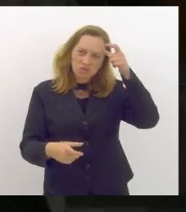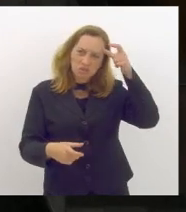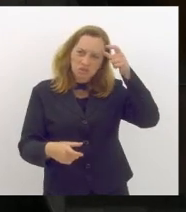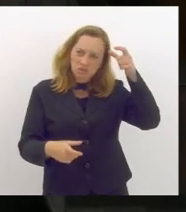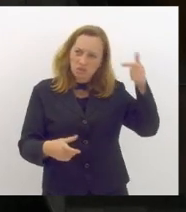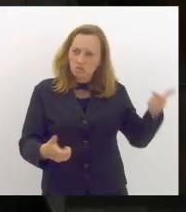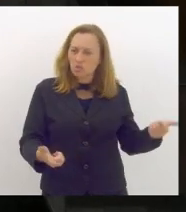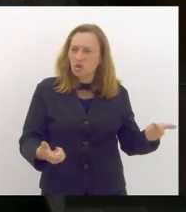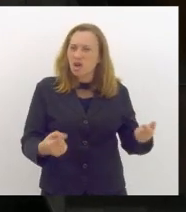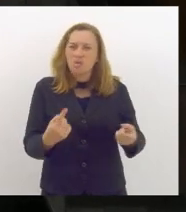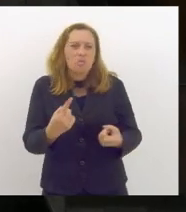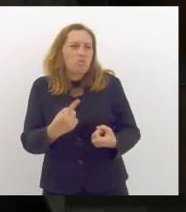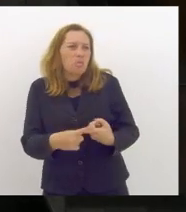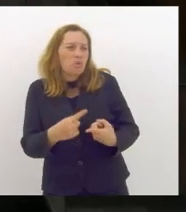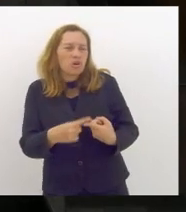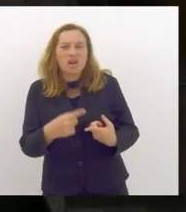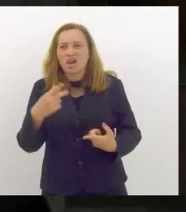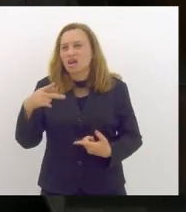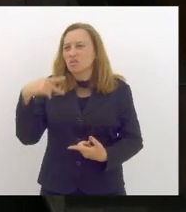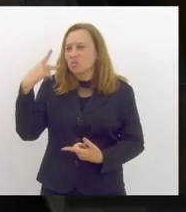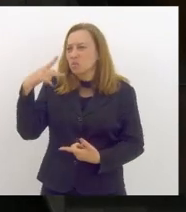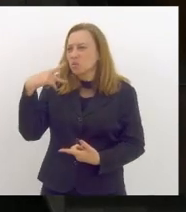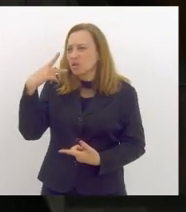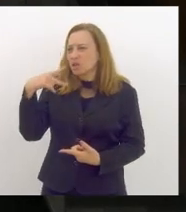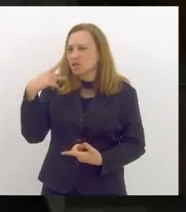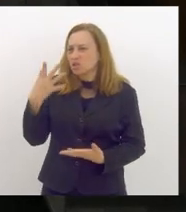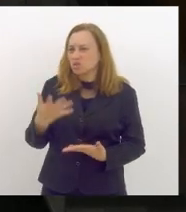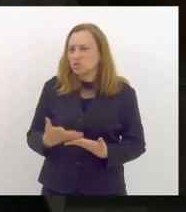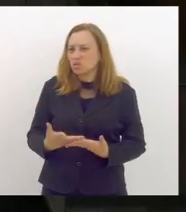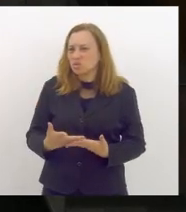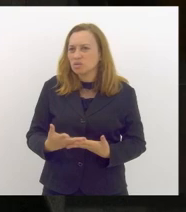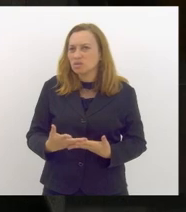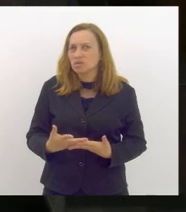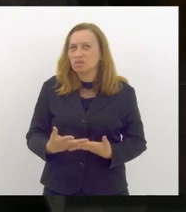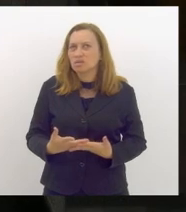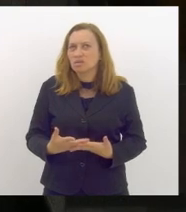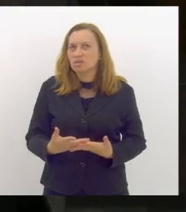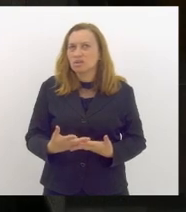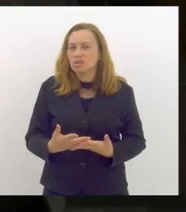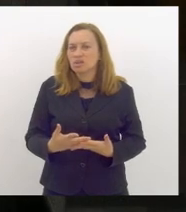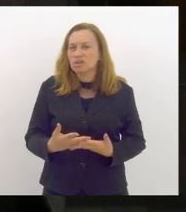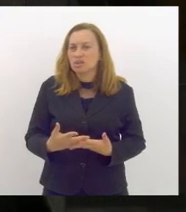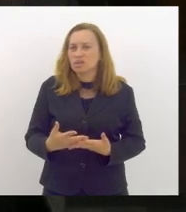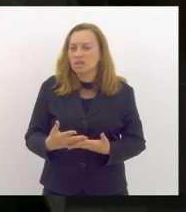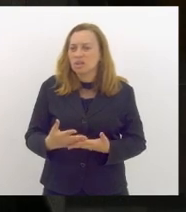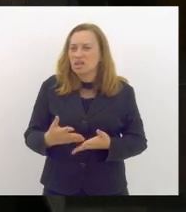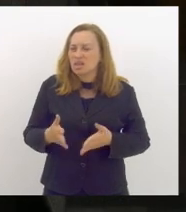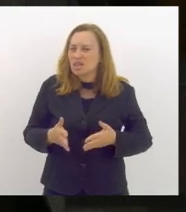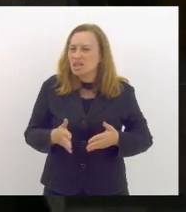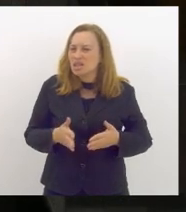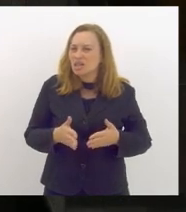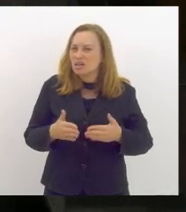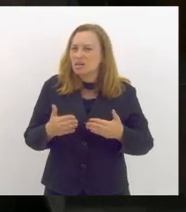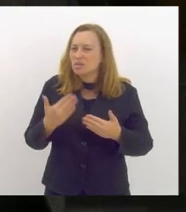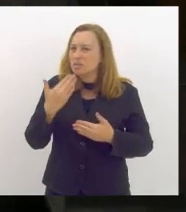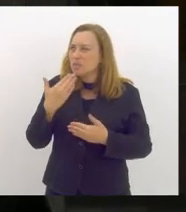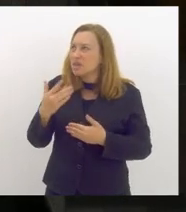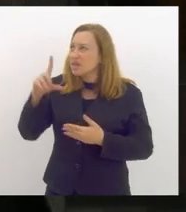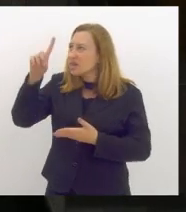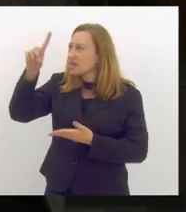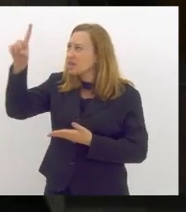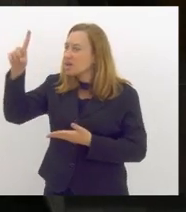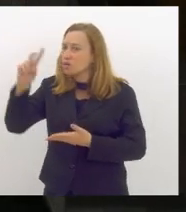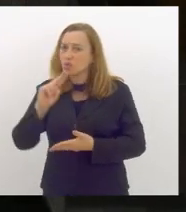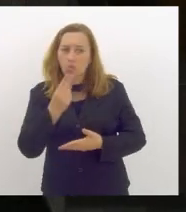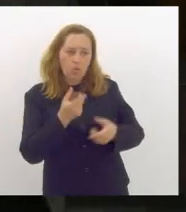que políticos Tem que apelar para Deus ou para o